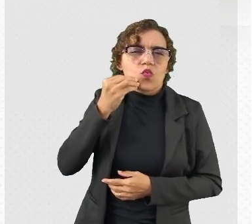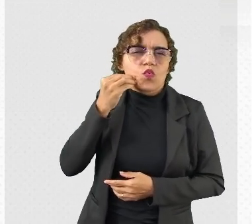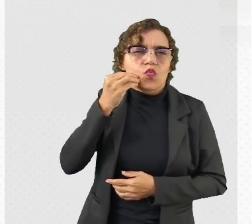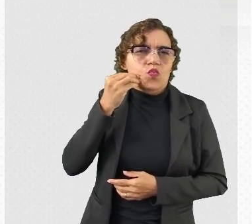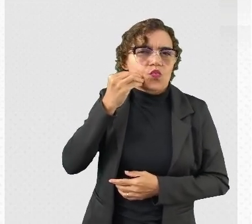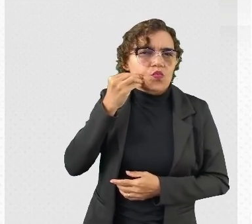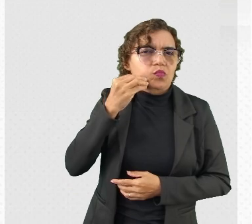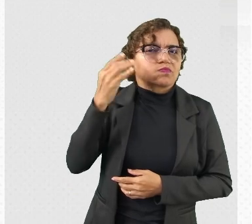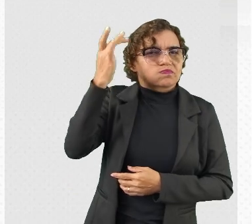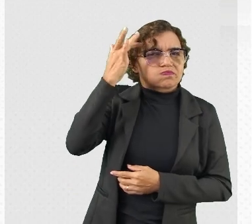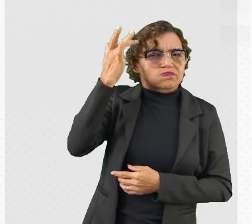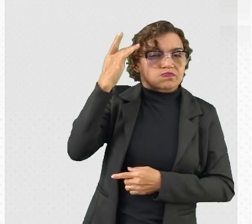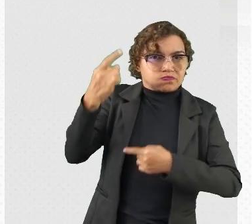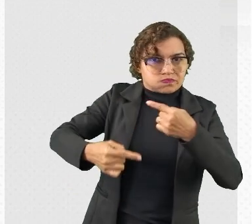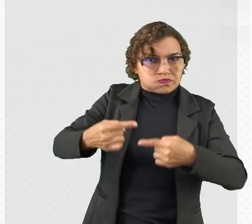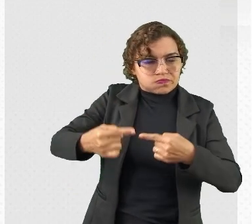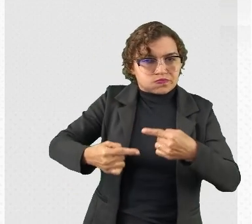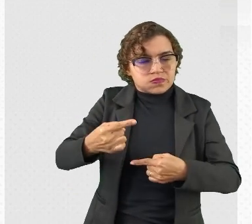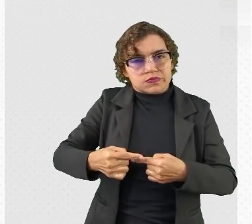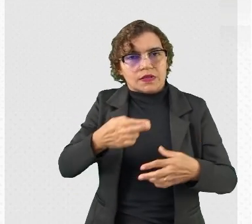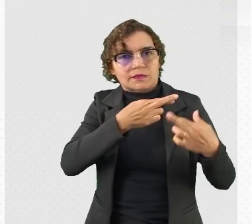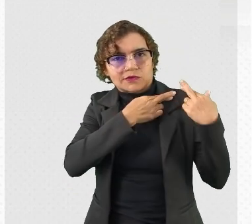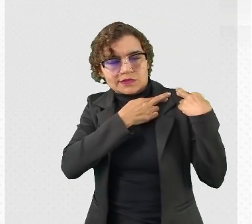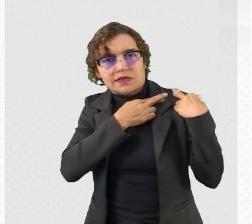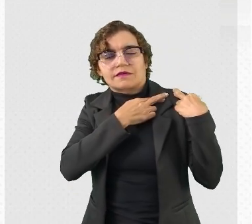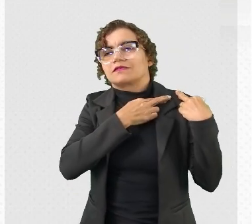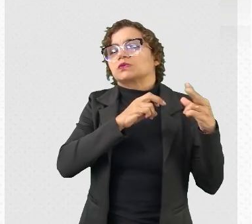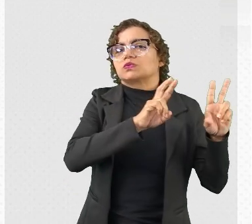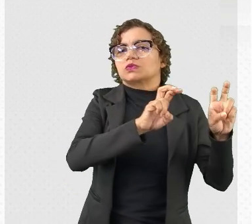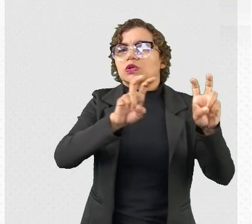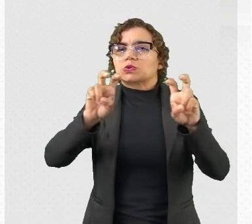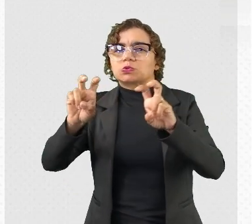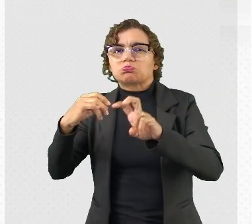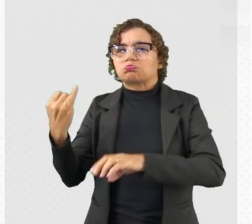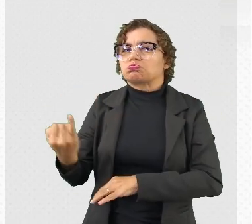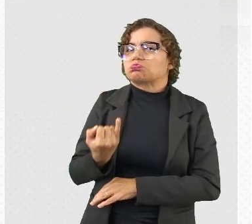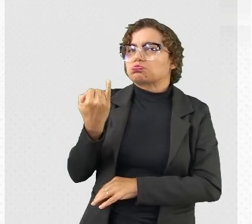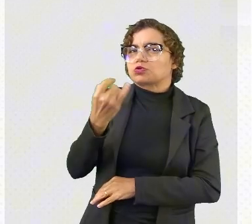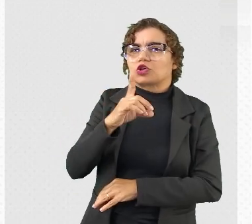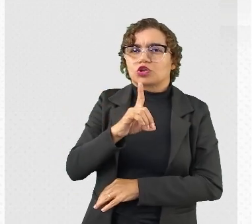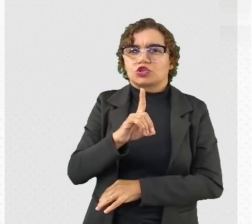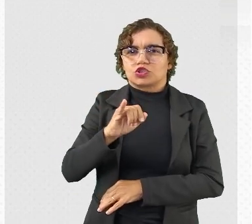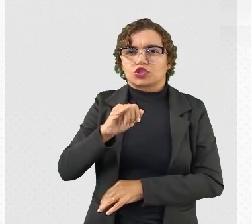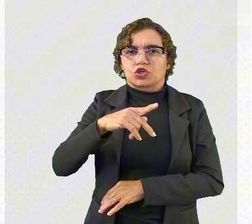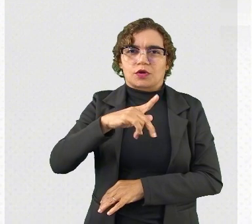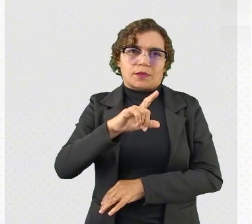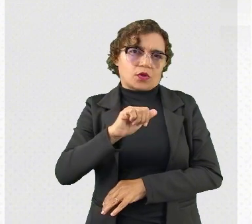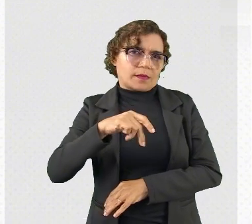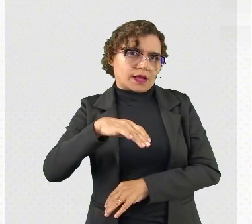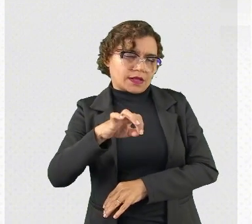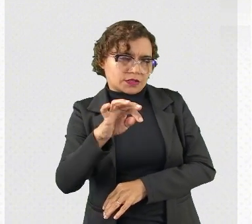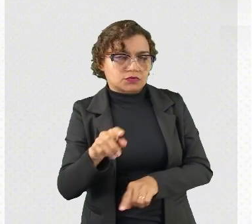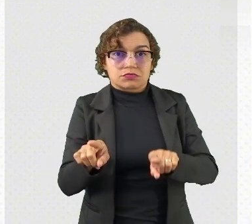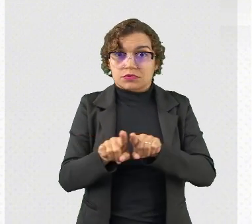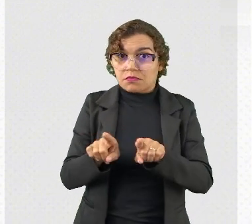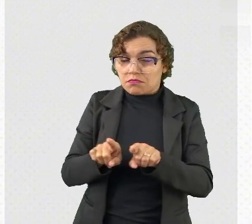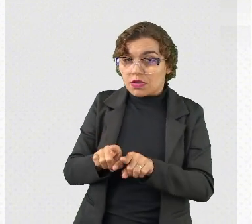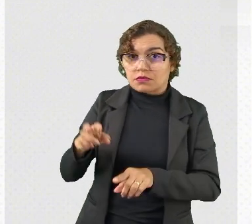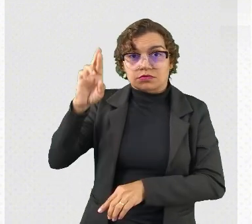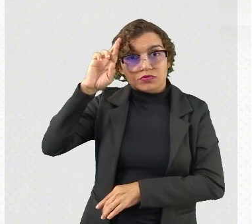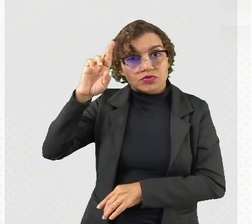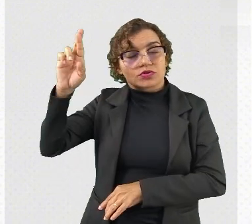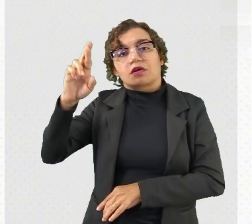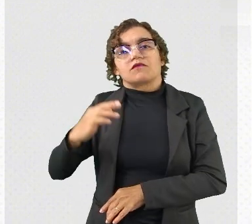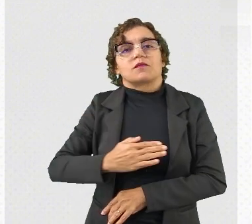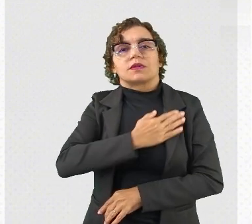política, sendo responsável ali pelos assuntos diplomáticos e sendo chefe, né, também dos militares, responsável